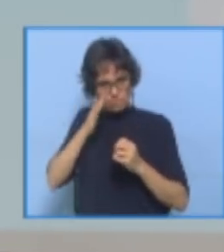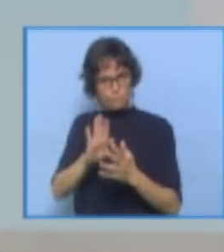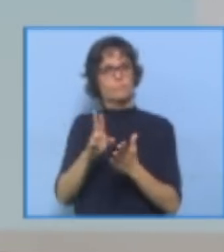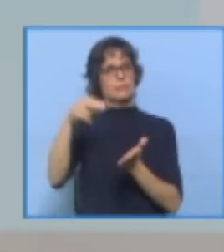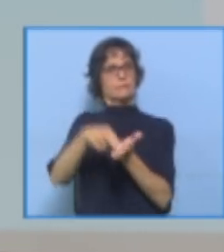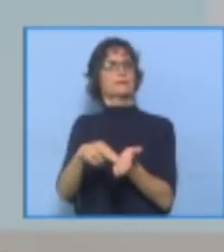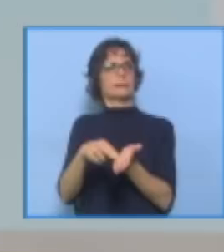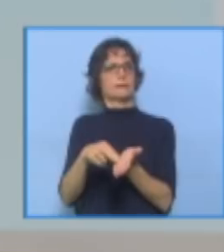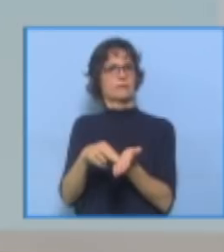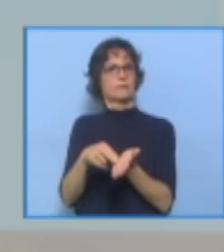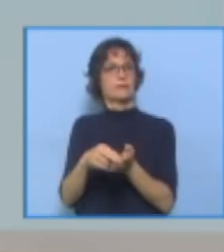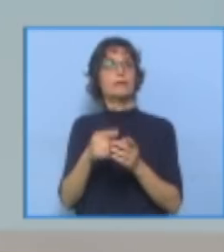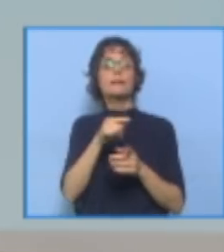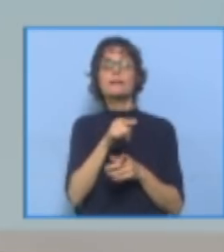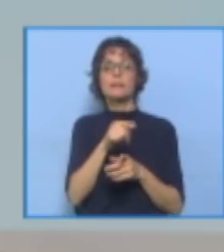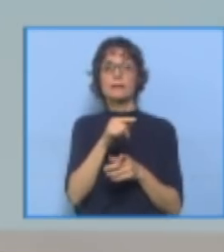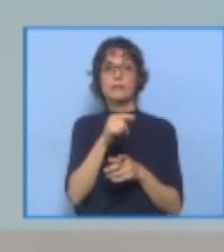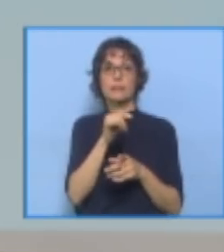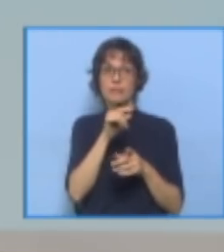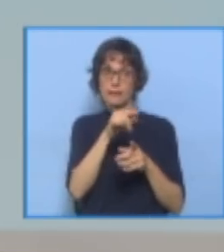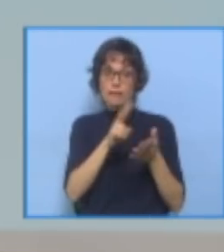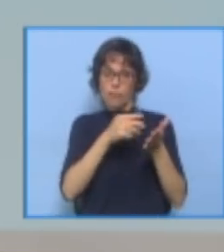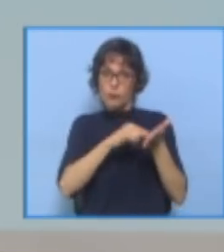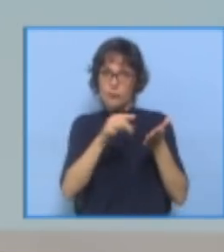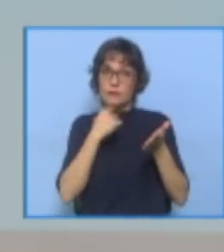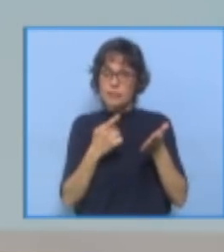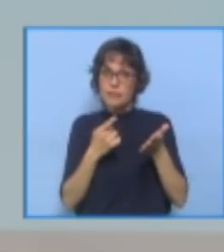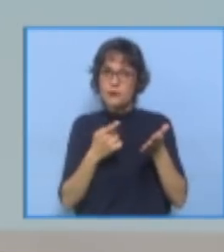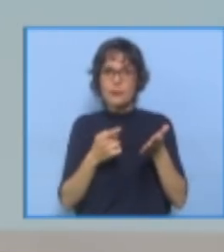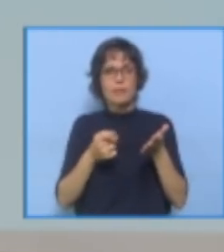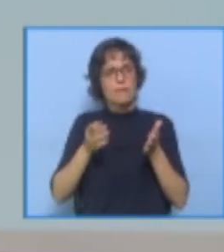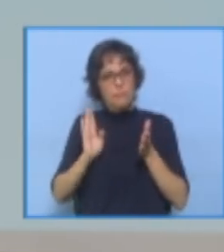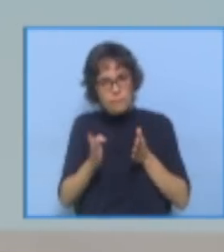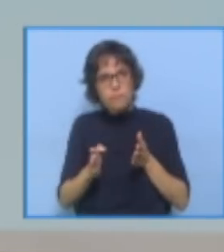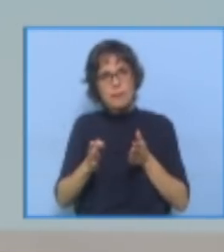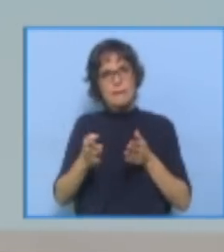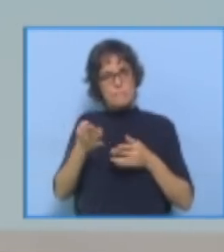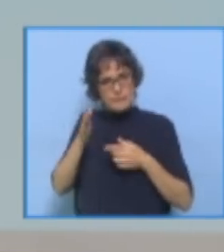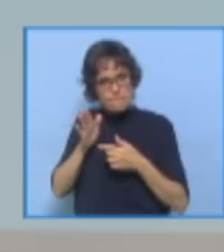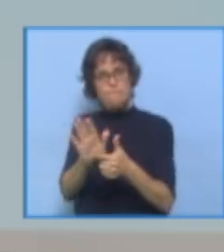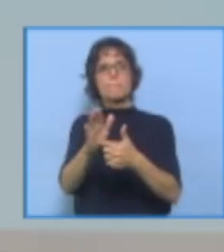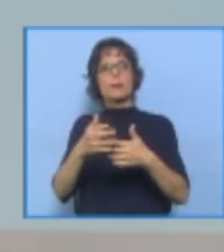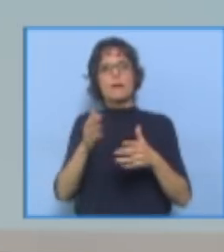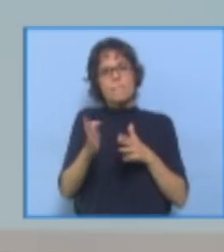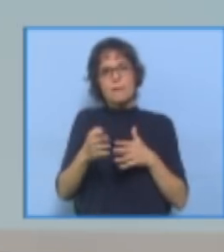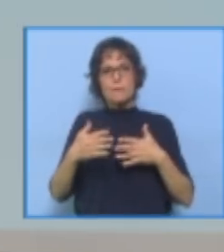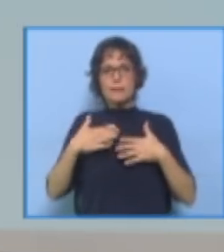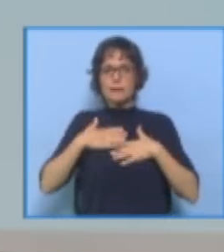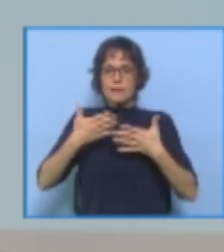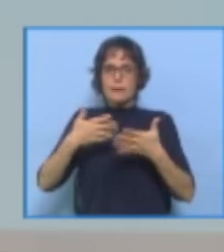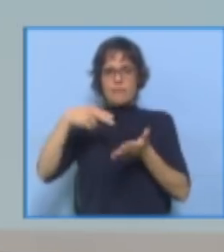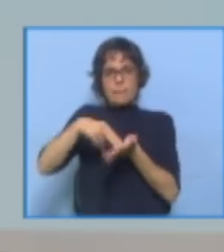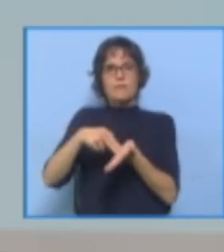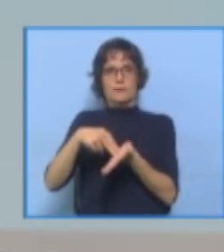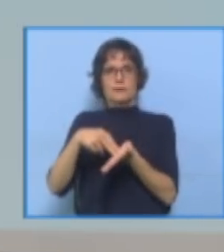Mounier é dizer-nos que isso vale a pena. E, portanto, este livro é um livro que faz mesmo companhia à vida e não só para quem tem